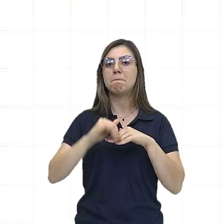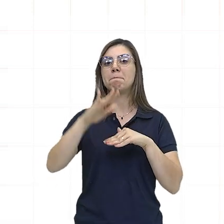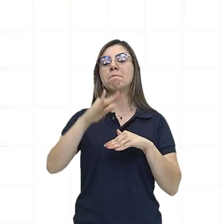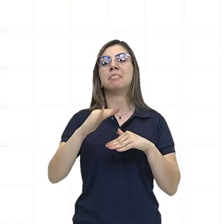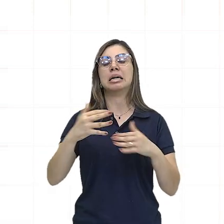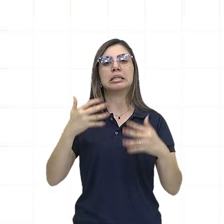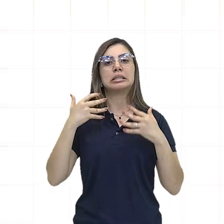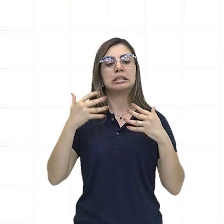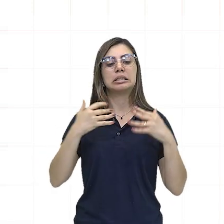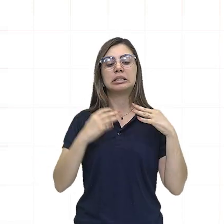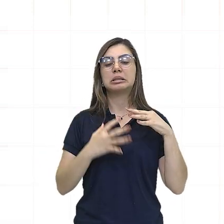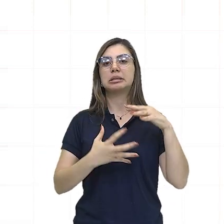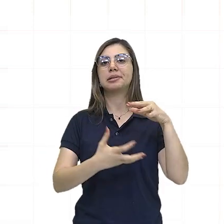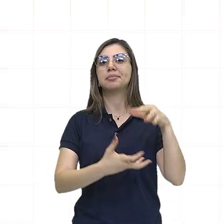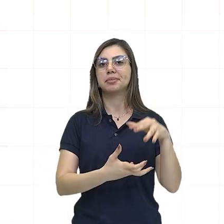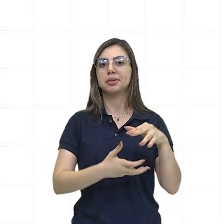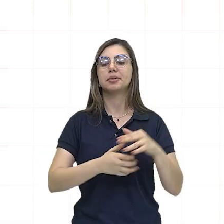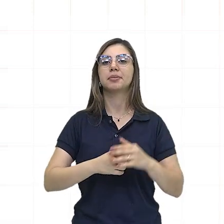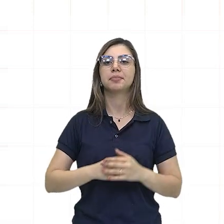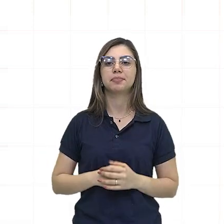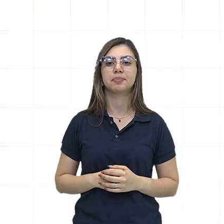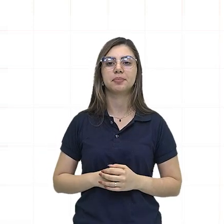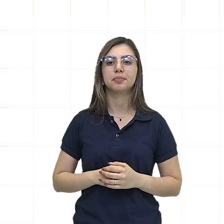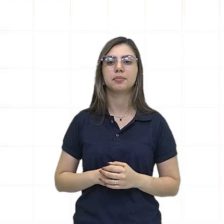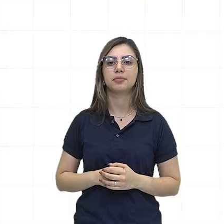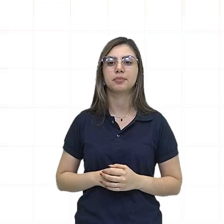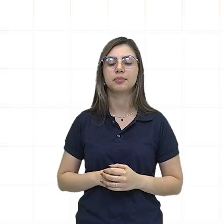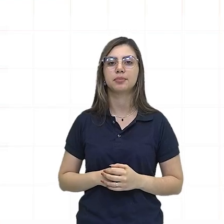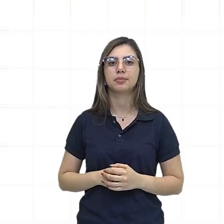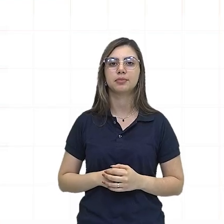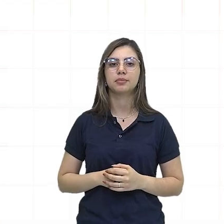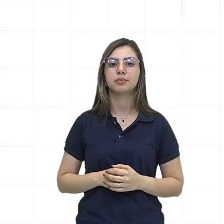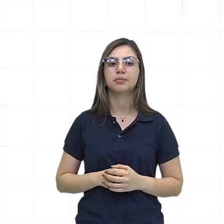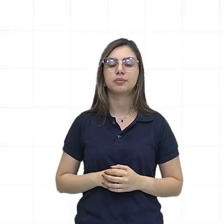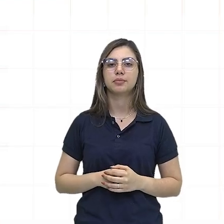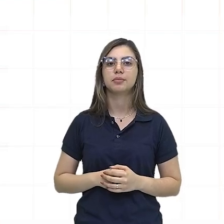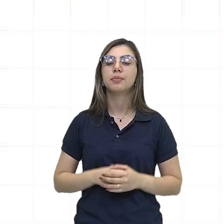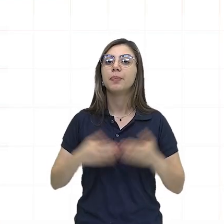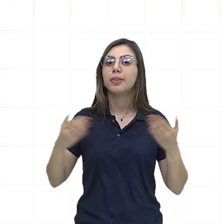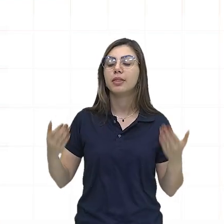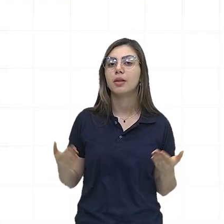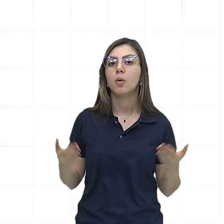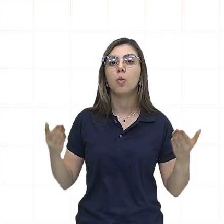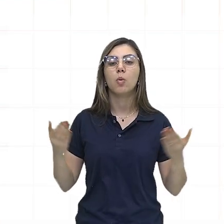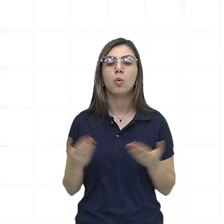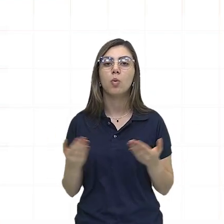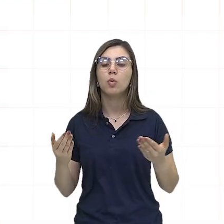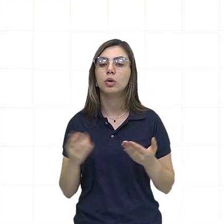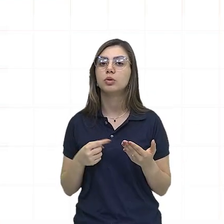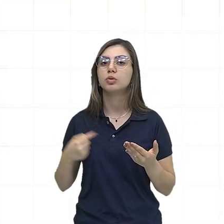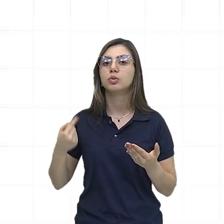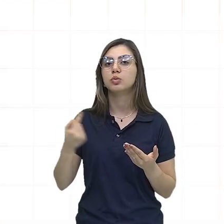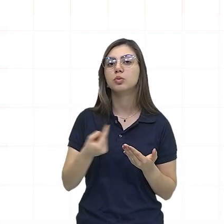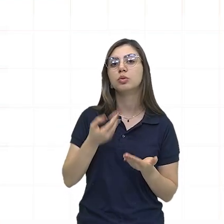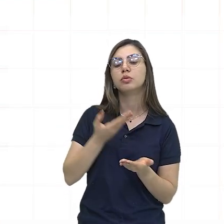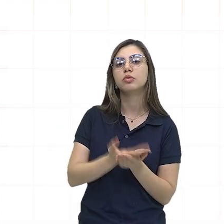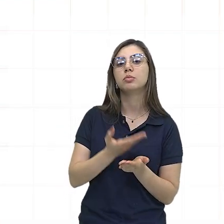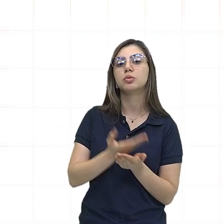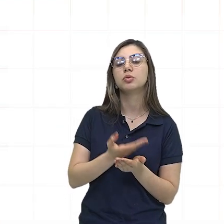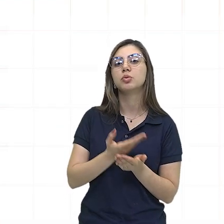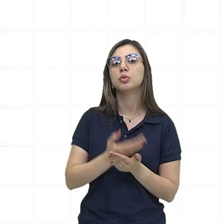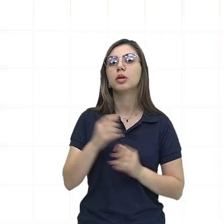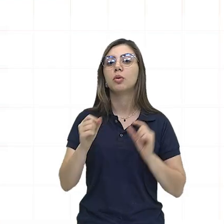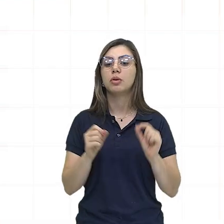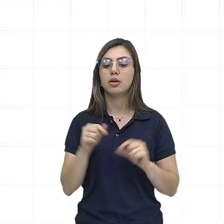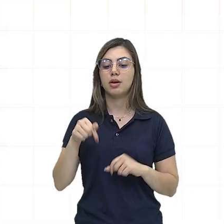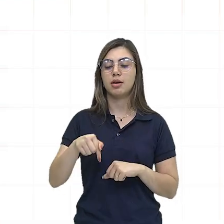Sendo assim, são consideradas as mais quentes do nosso planeta. E nesta aula, nós iremos